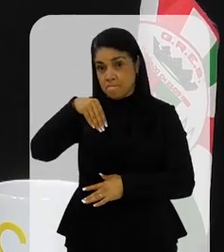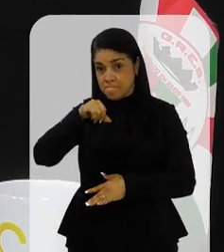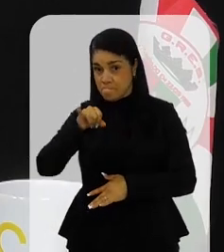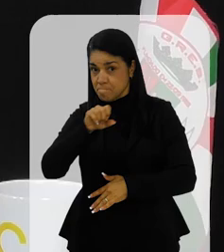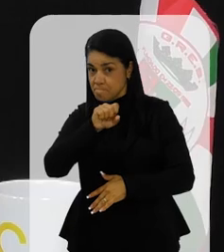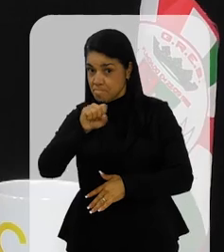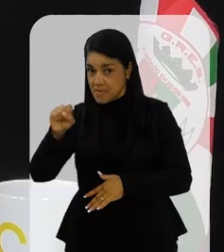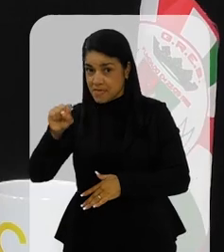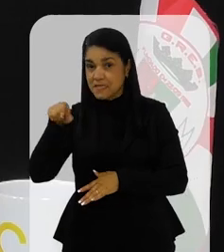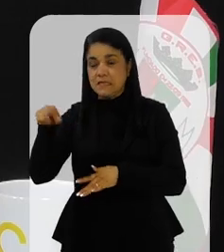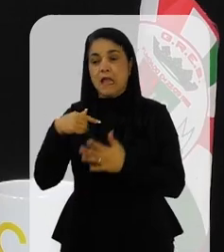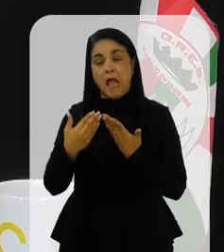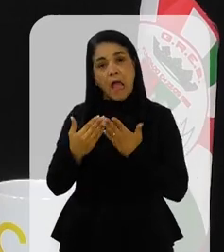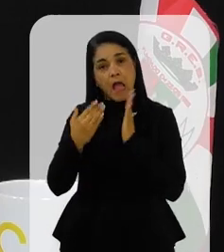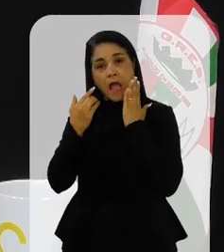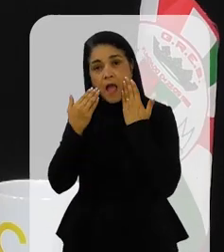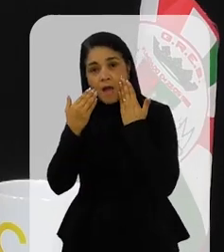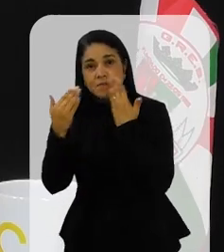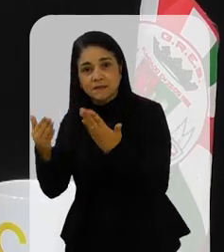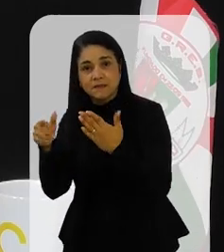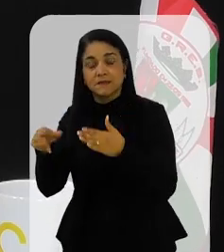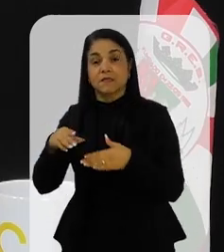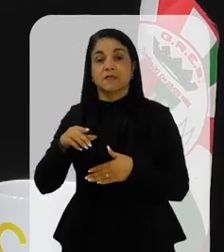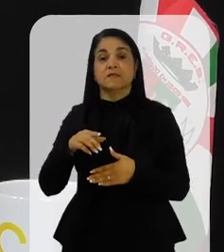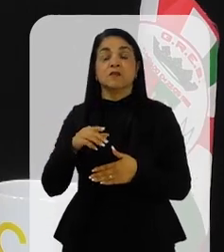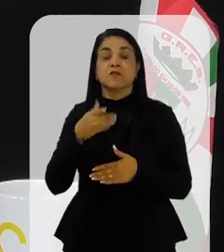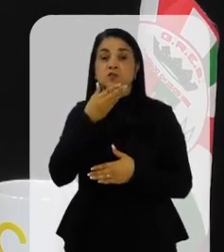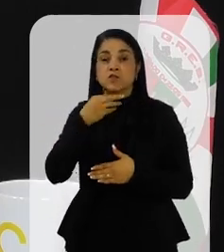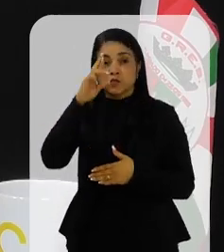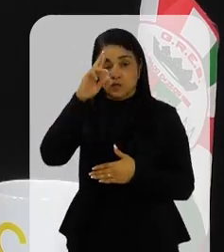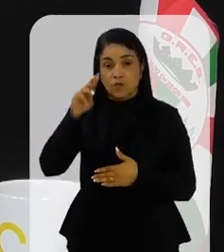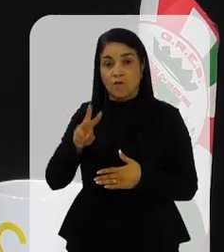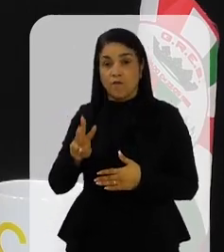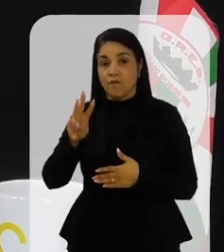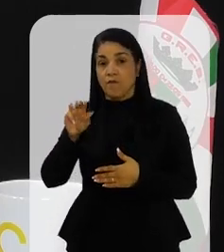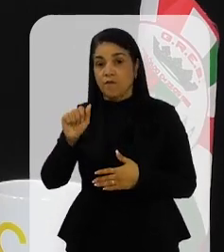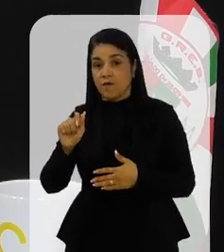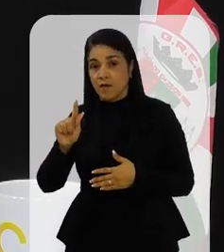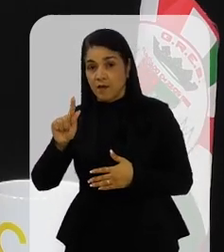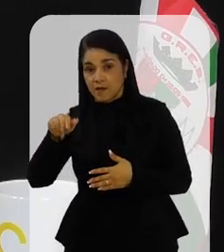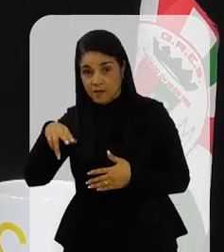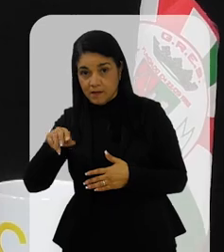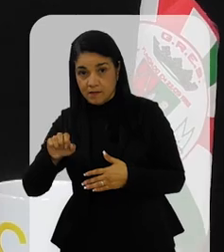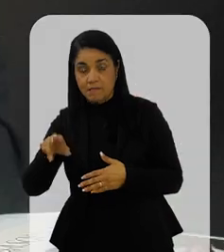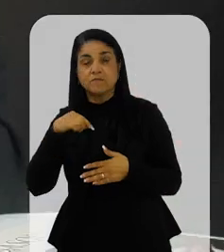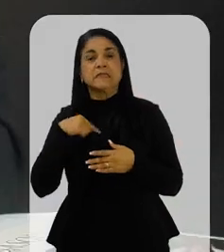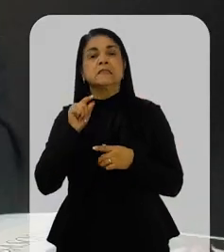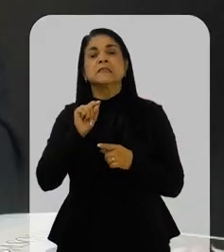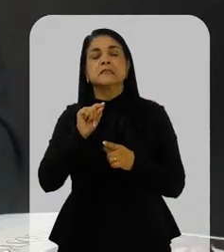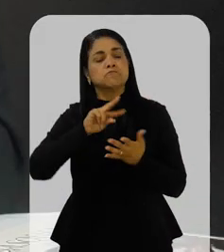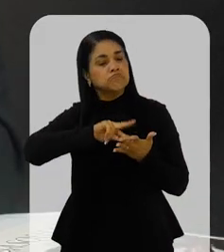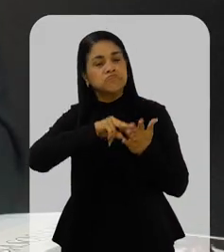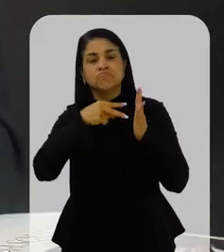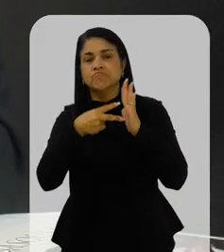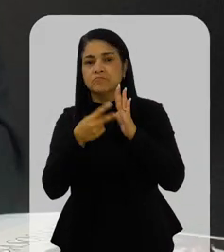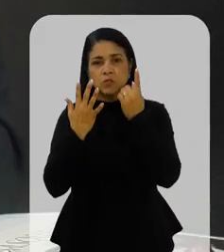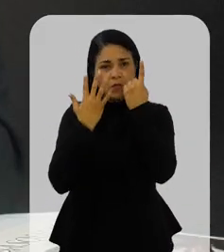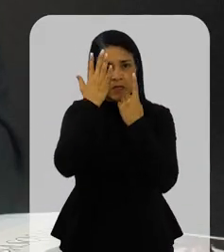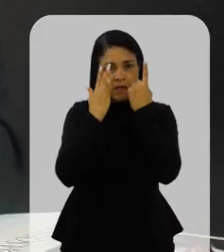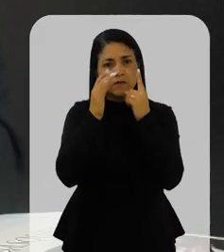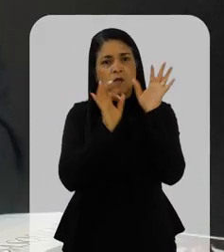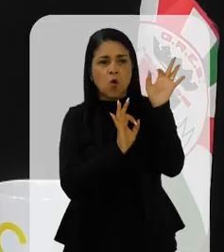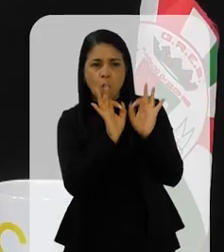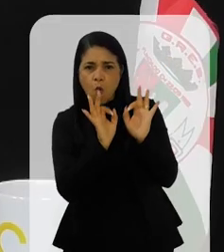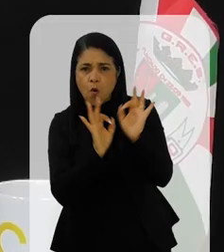apresentei o seu Wagner na Imperatriz, saiu num carro, para ter a concepção do que é o carnaval, né? Você vê a organização.